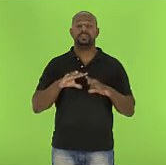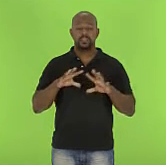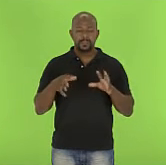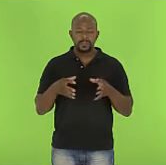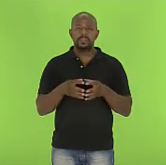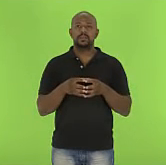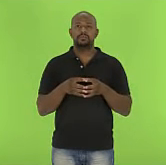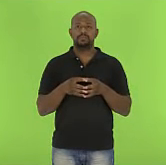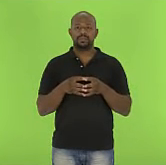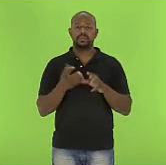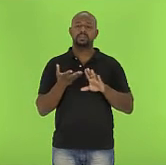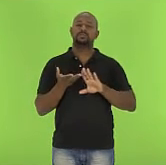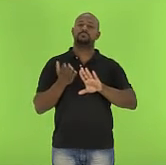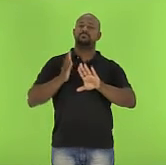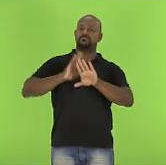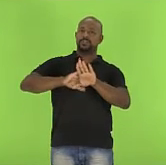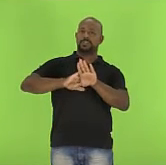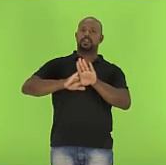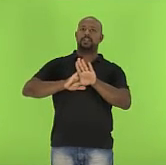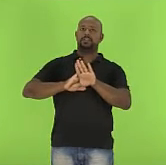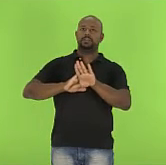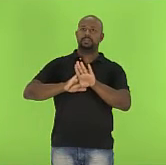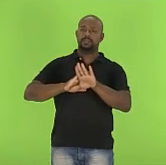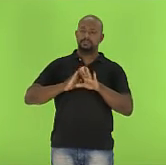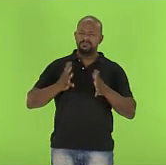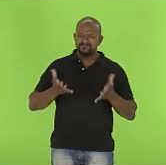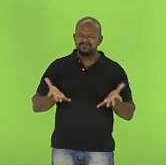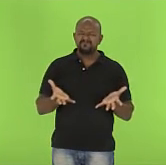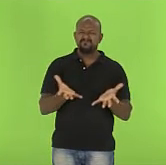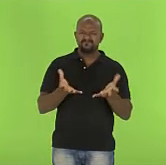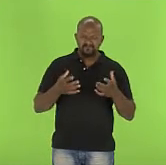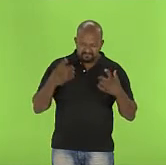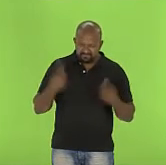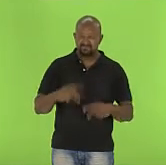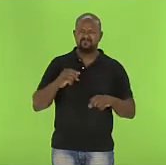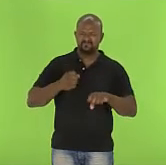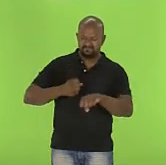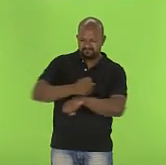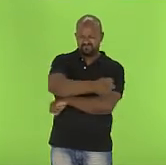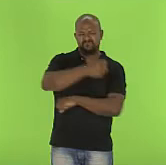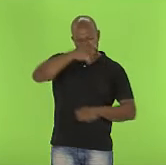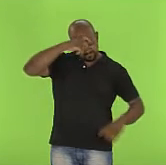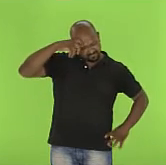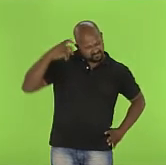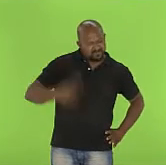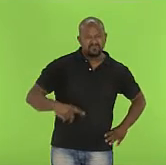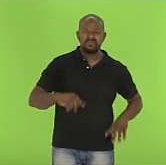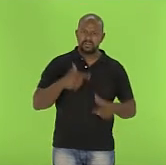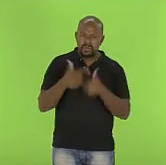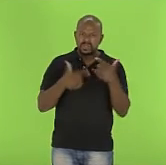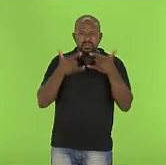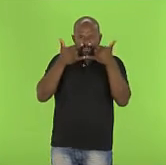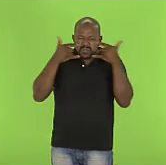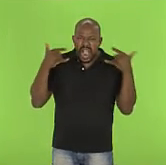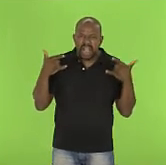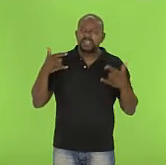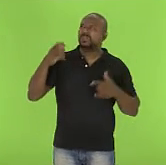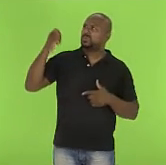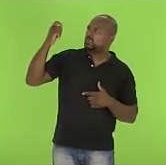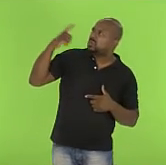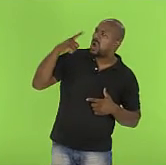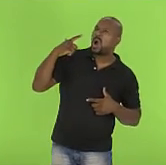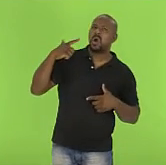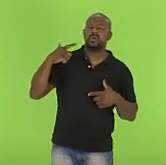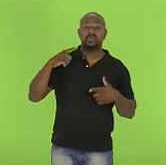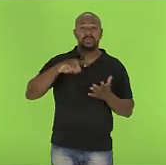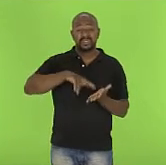graças a uma equipe que está por trás, dando o sangue, suando, trabalhando de máscara, embaixo